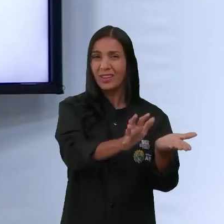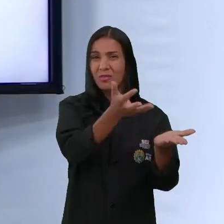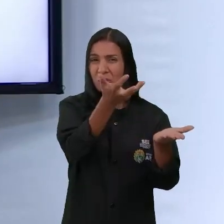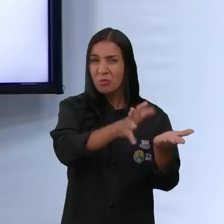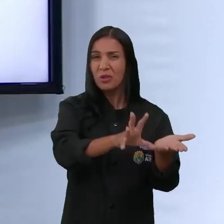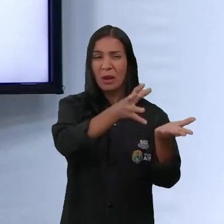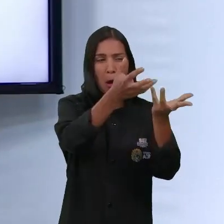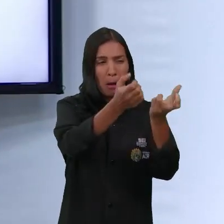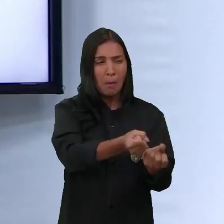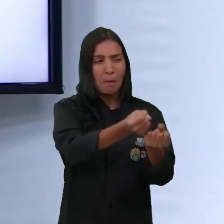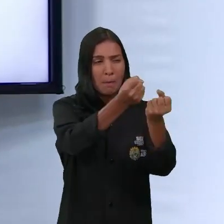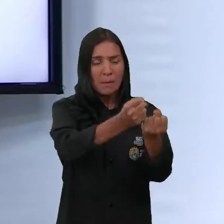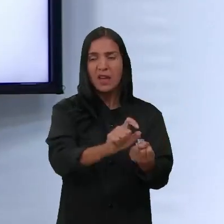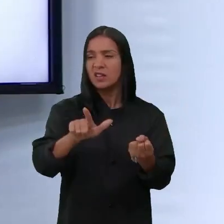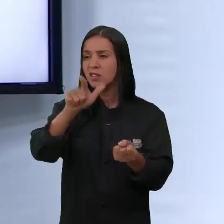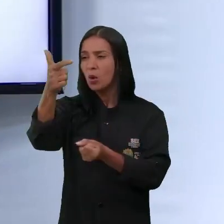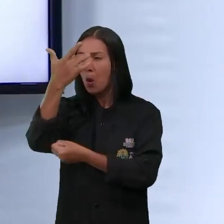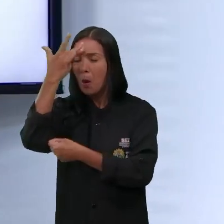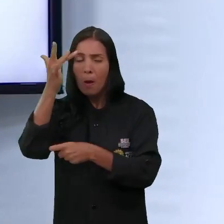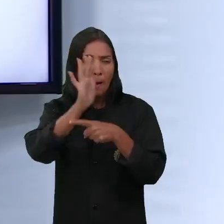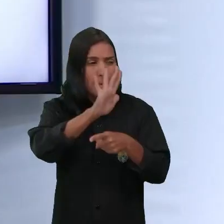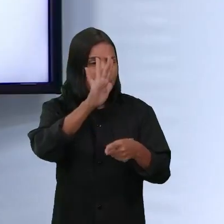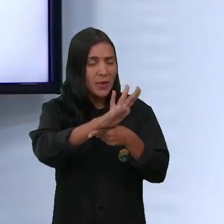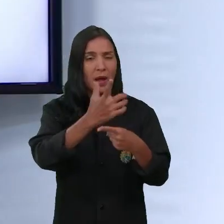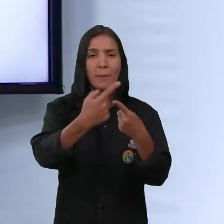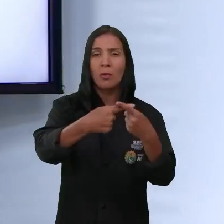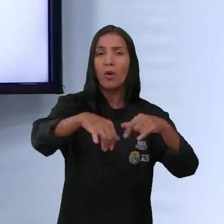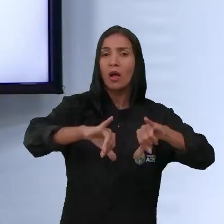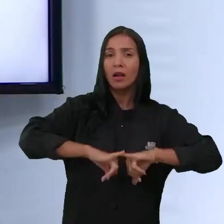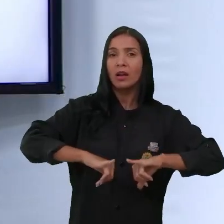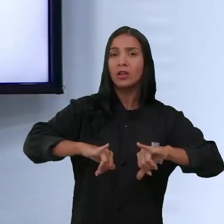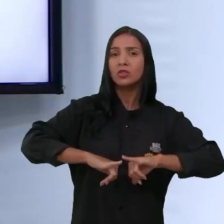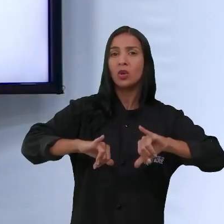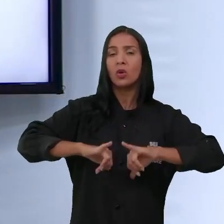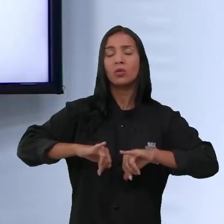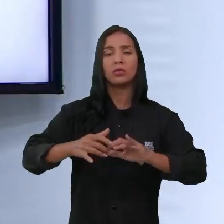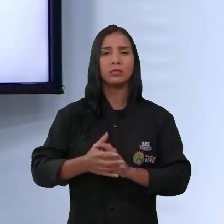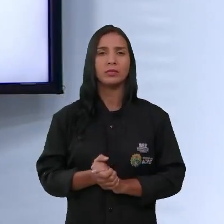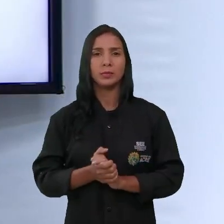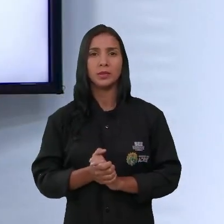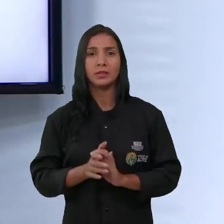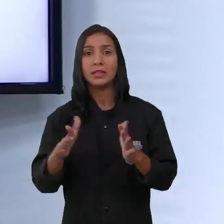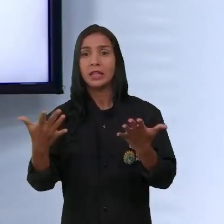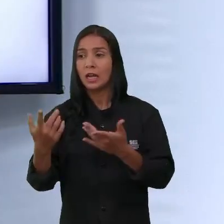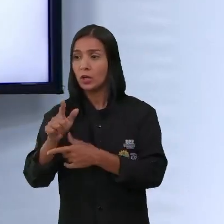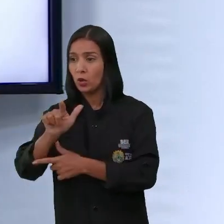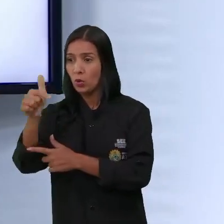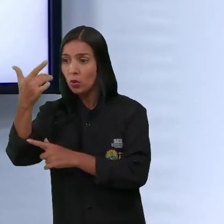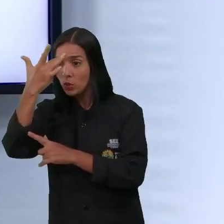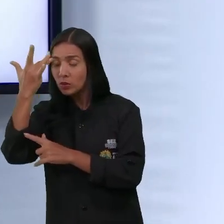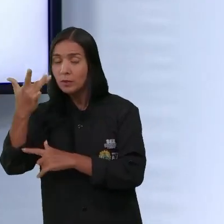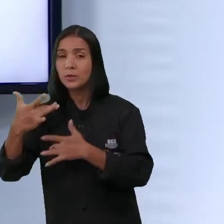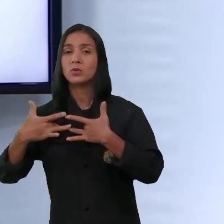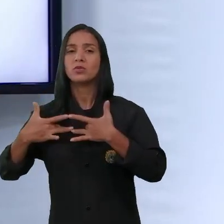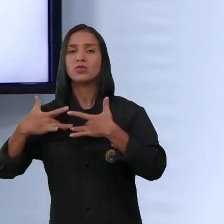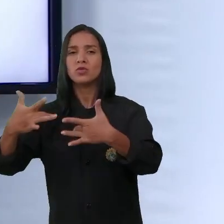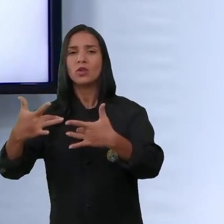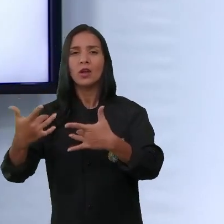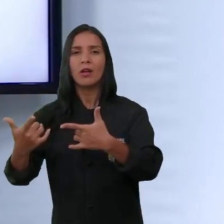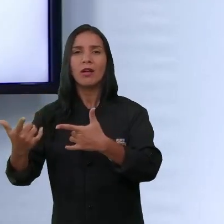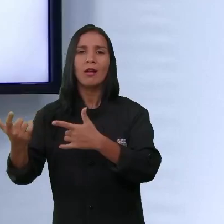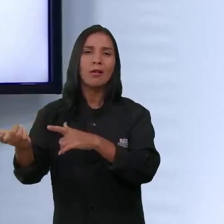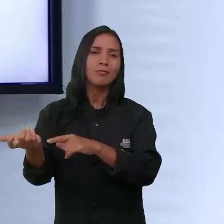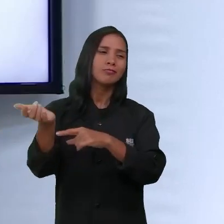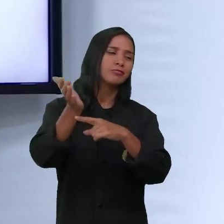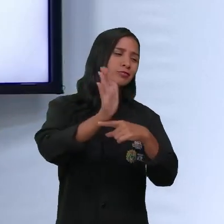pessoa ou para aquelas outras pessoas que estão sendo solidárias, né? Então, ela não quer ser um peso